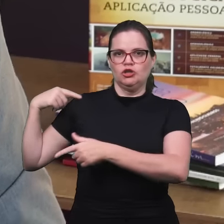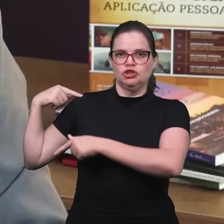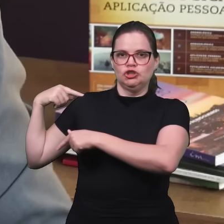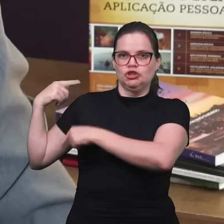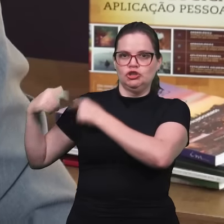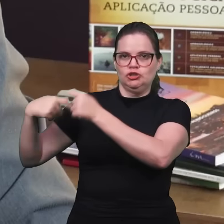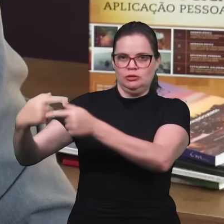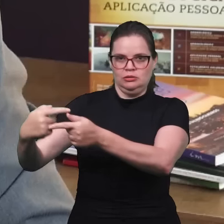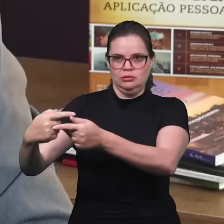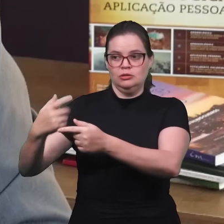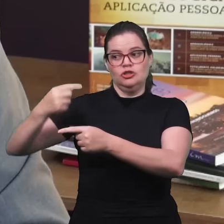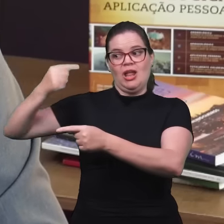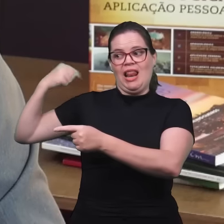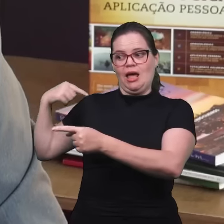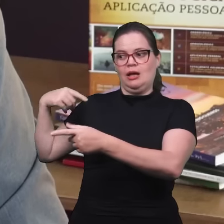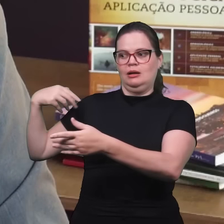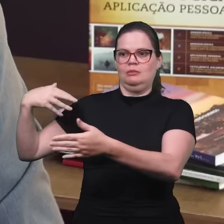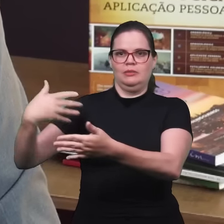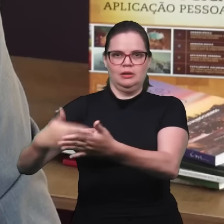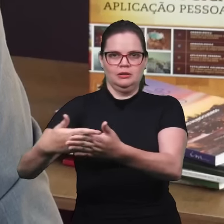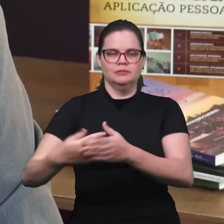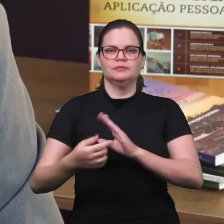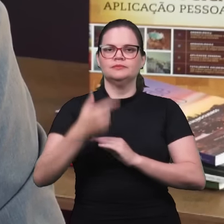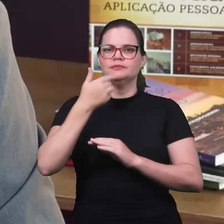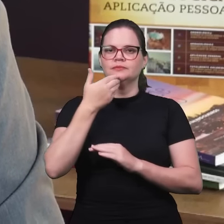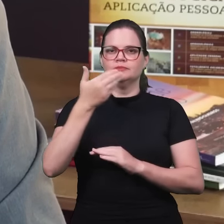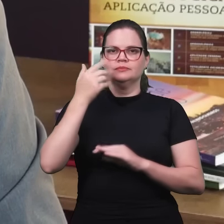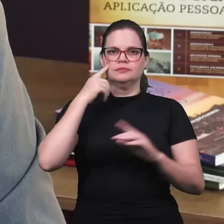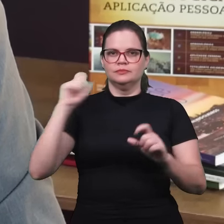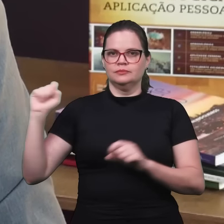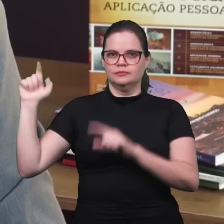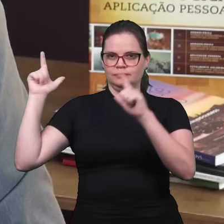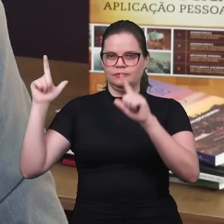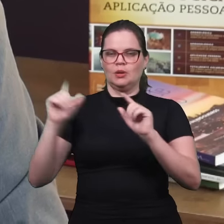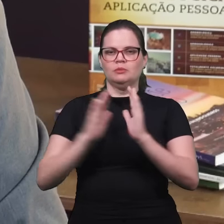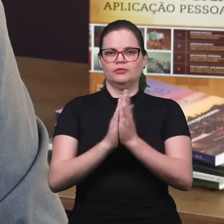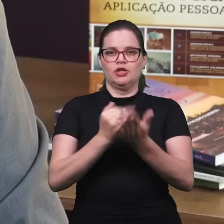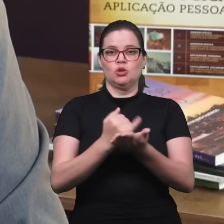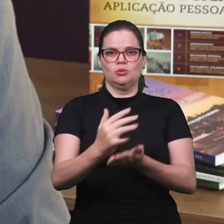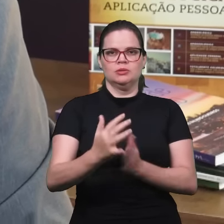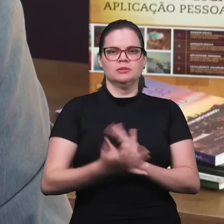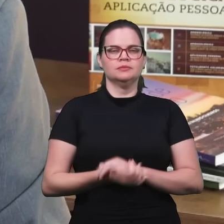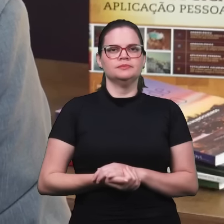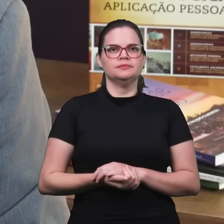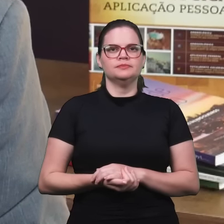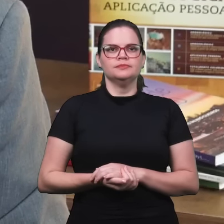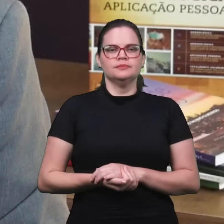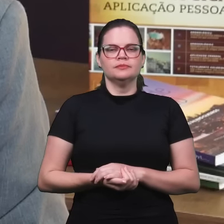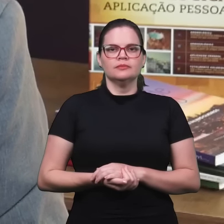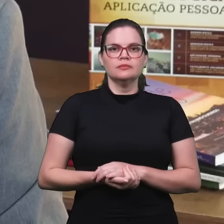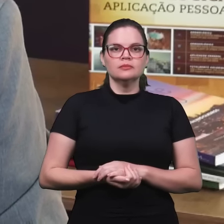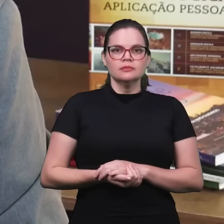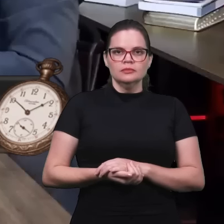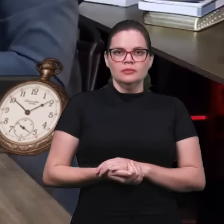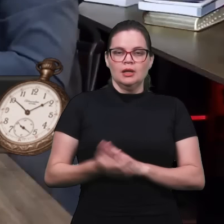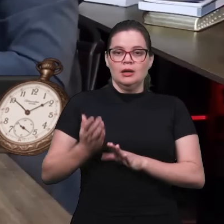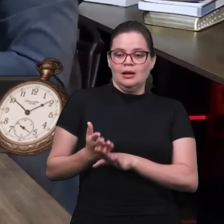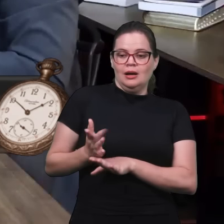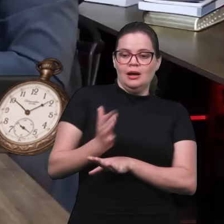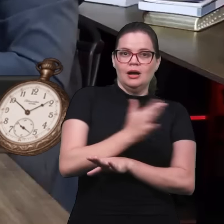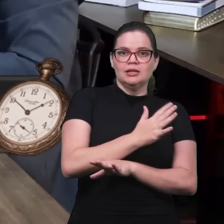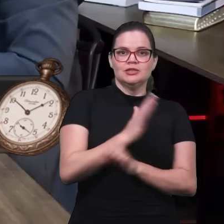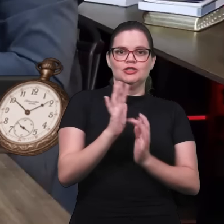próximo quadro, e até pedir para que você pudesse até pincelar aqui as últimas 9 gerações antes de Jesus,